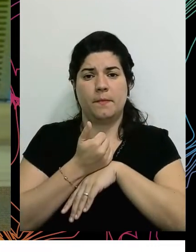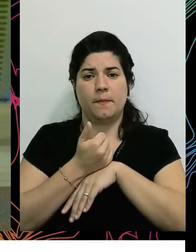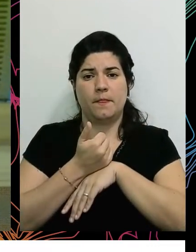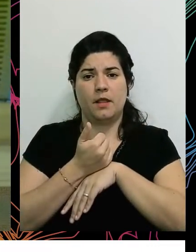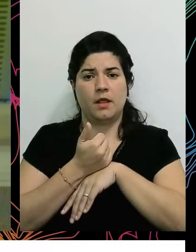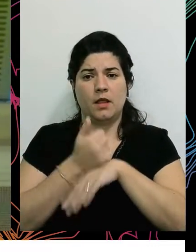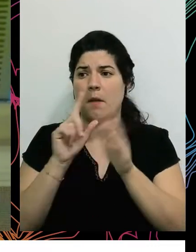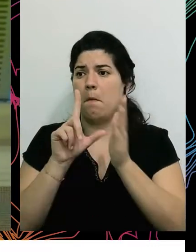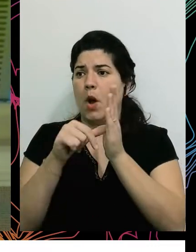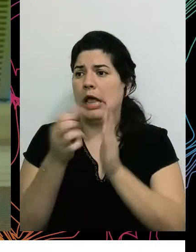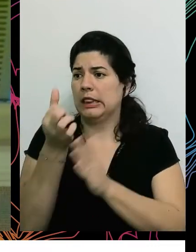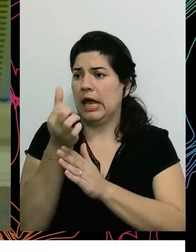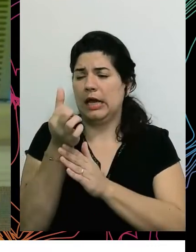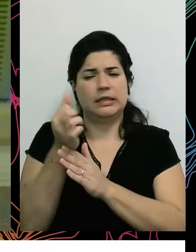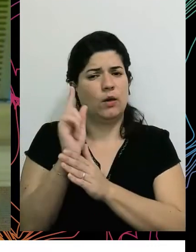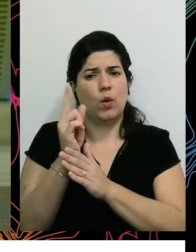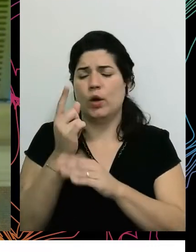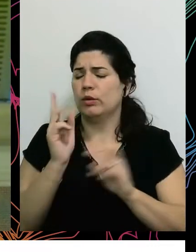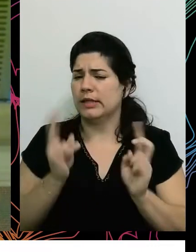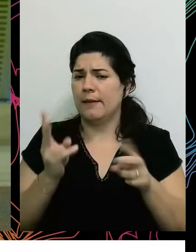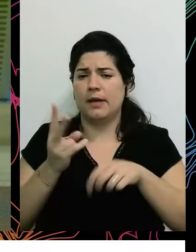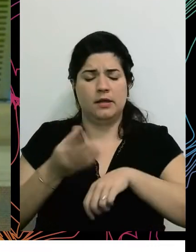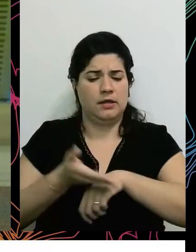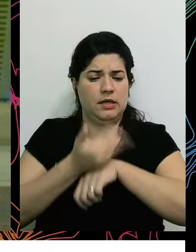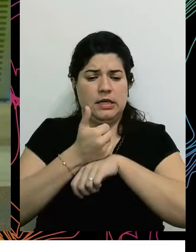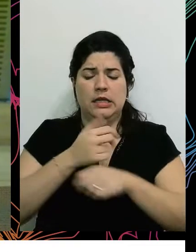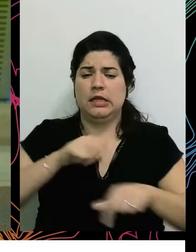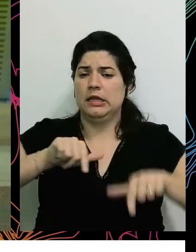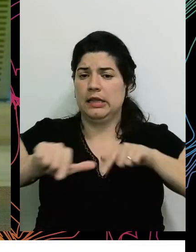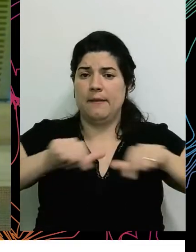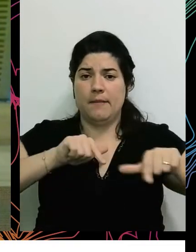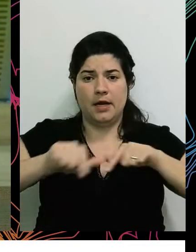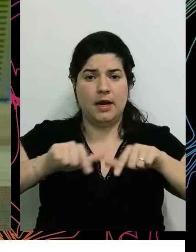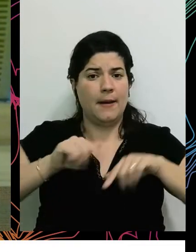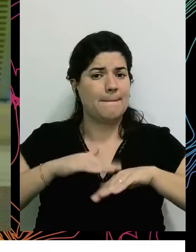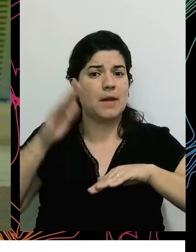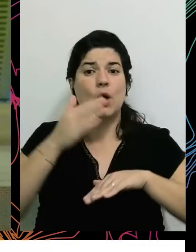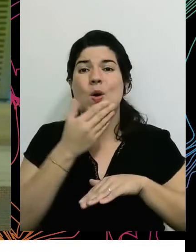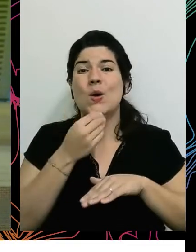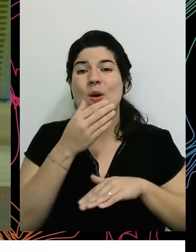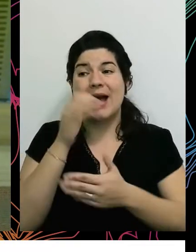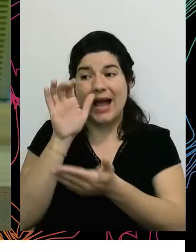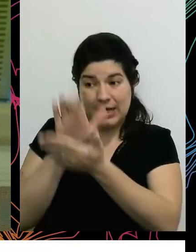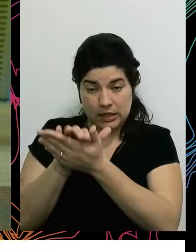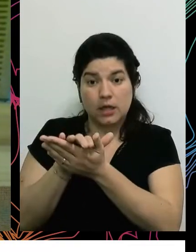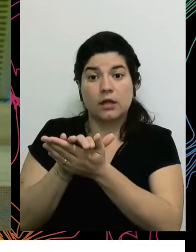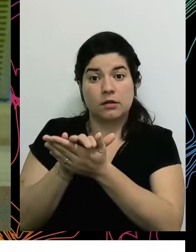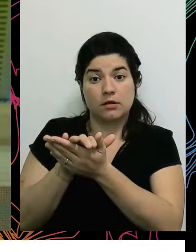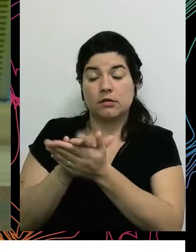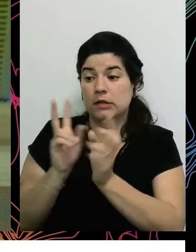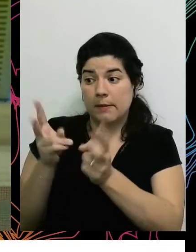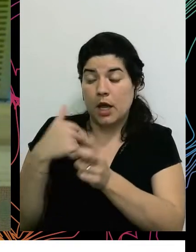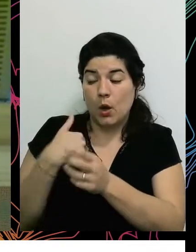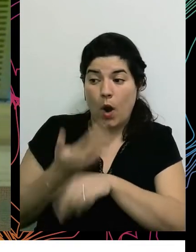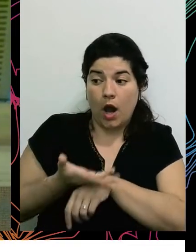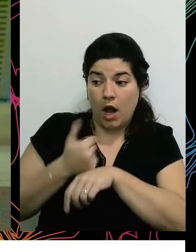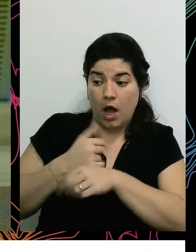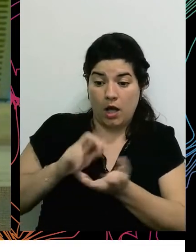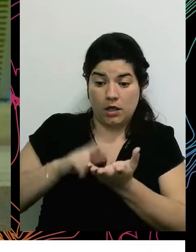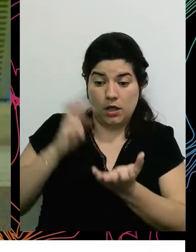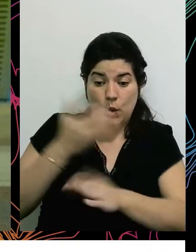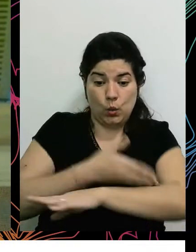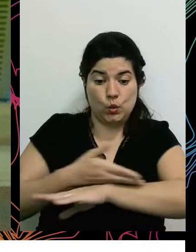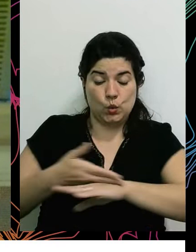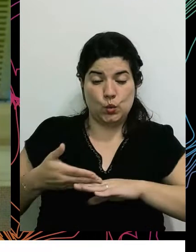6 da manhã, todos os dias da minha vida trabalhei, muito mais que os meus companheiros homens, claro, claro que sim. E